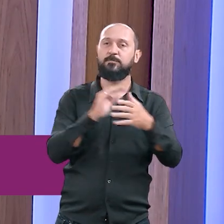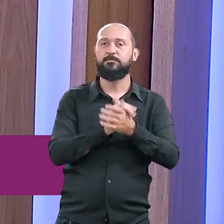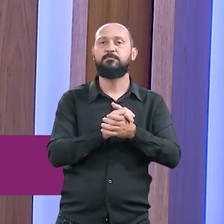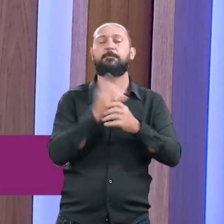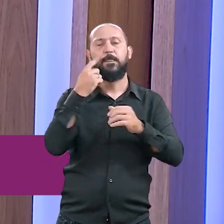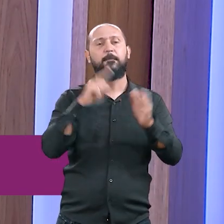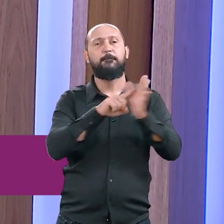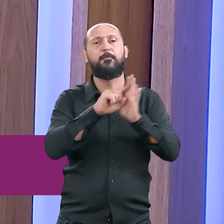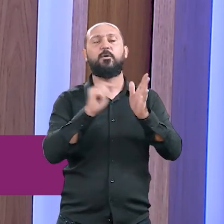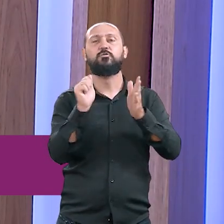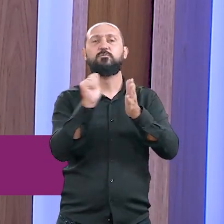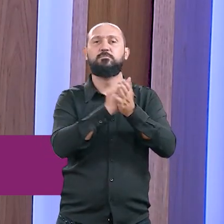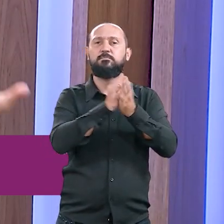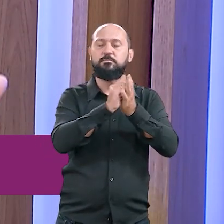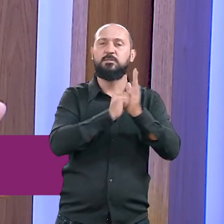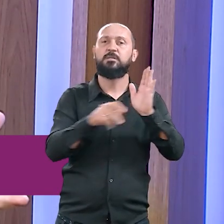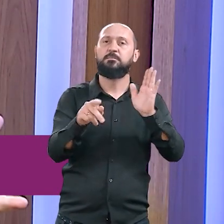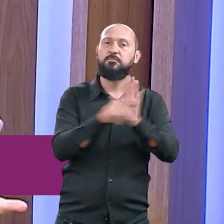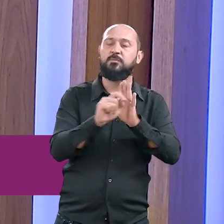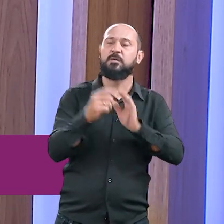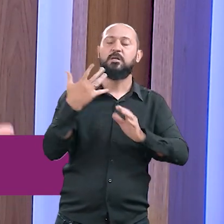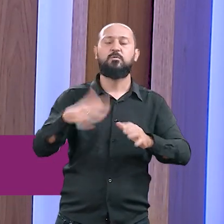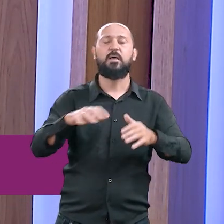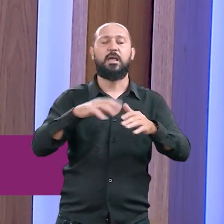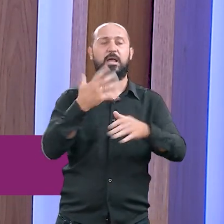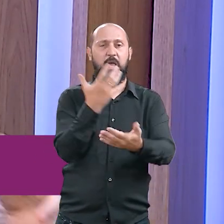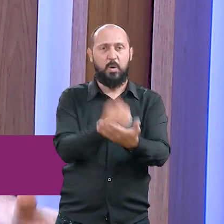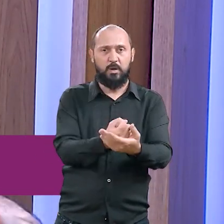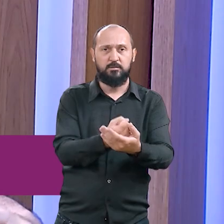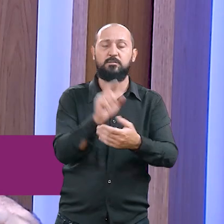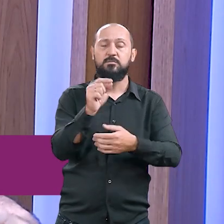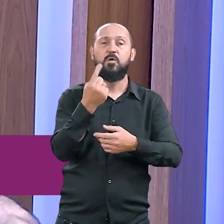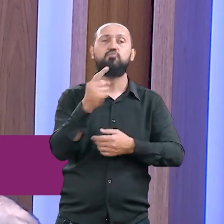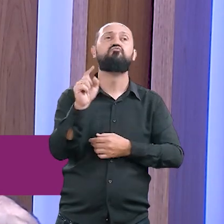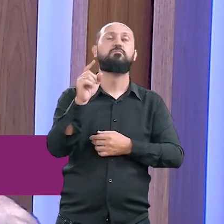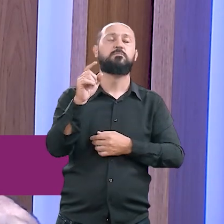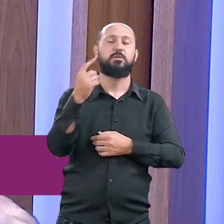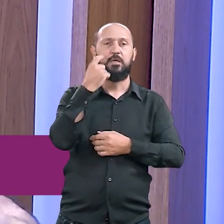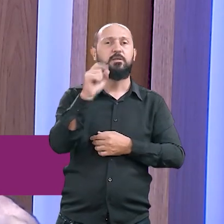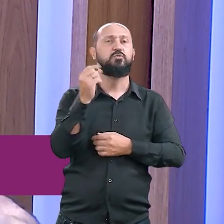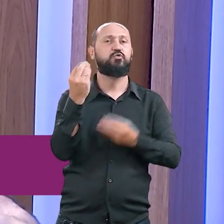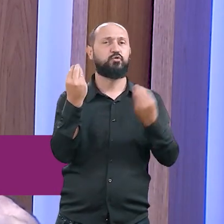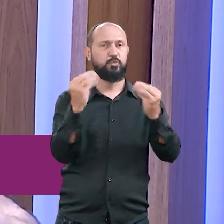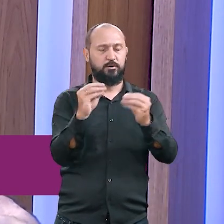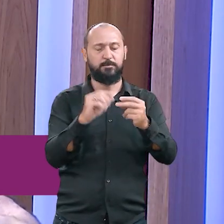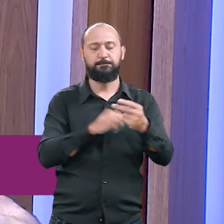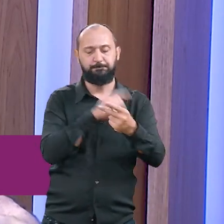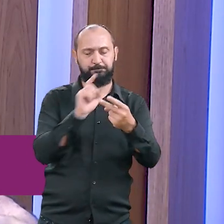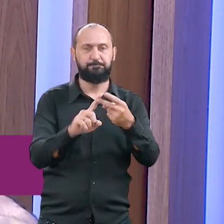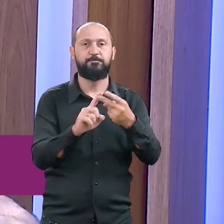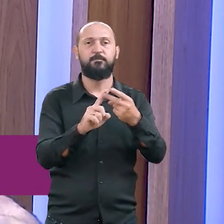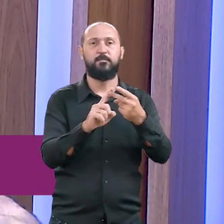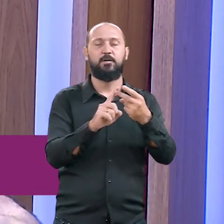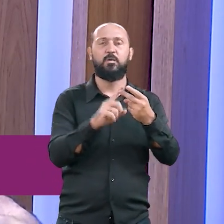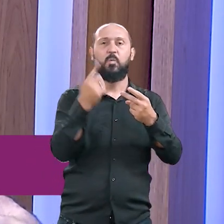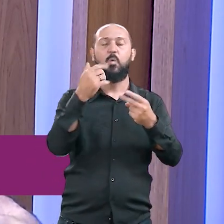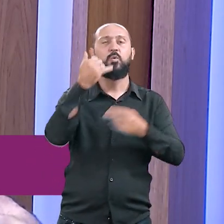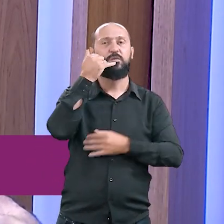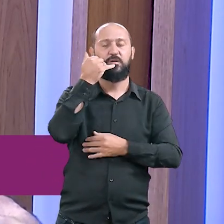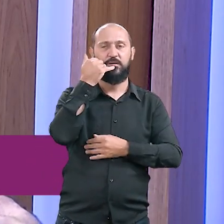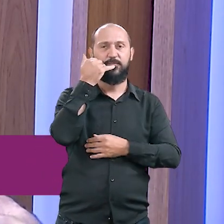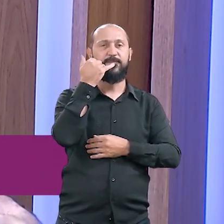vamos lá, vamos por partes. Sim, os nossos dispositivos, seja a Alexa, seja o seu celular, para ele poder te responder,